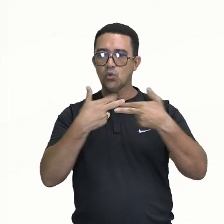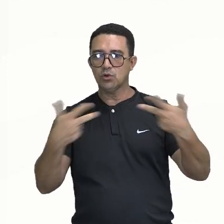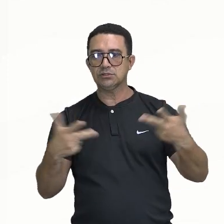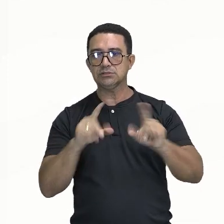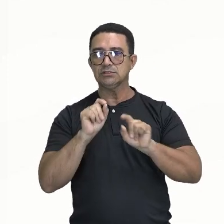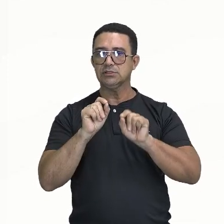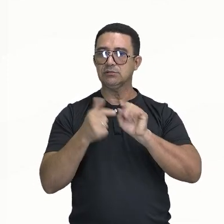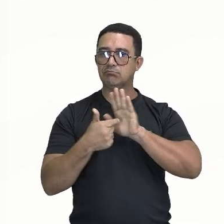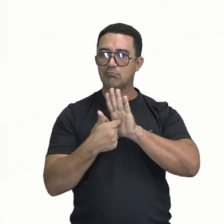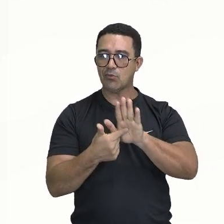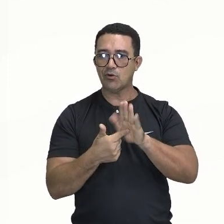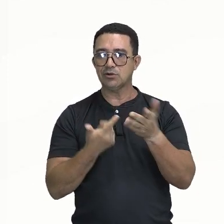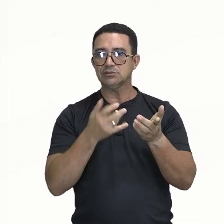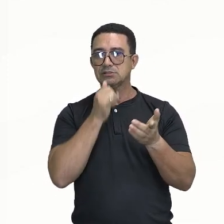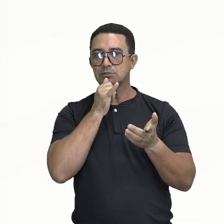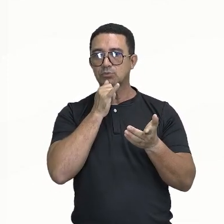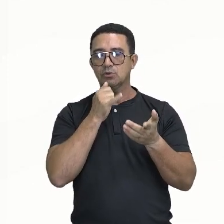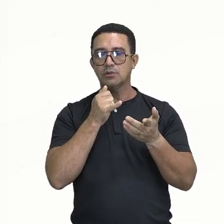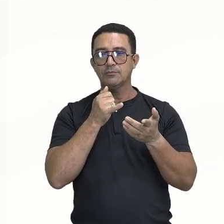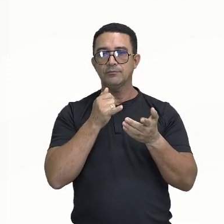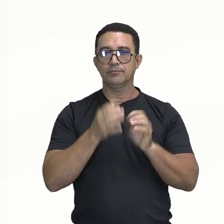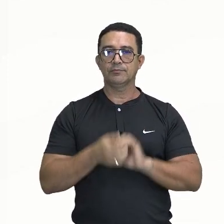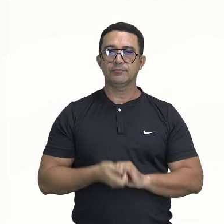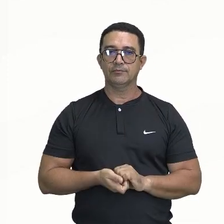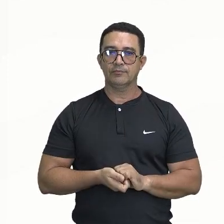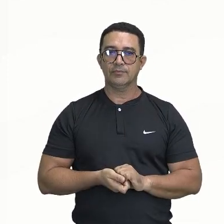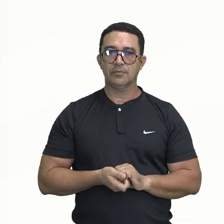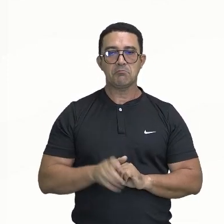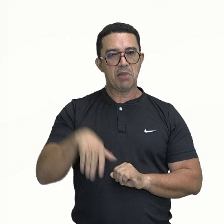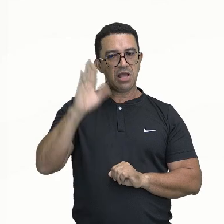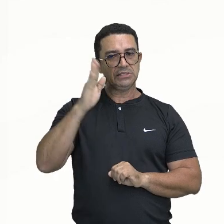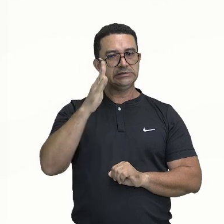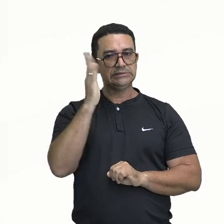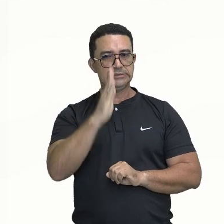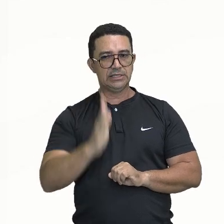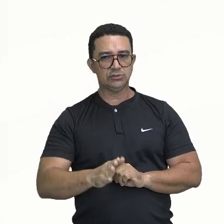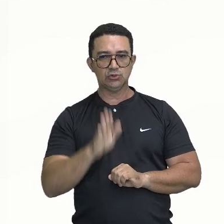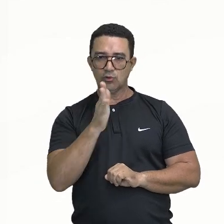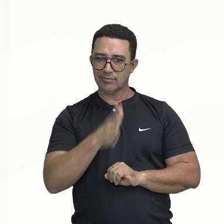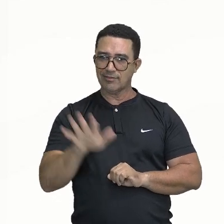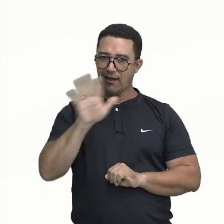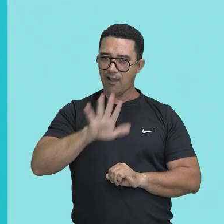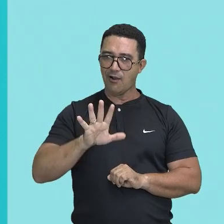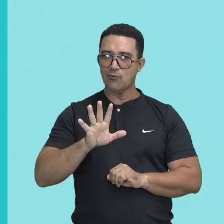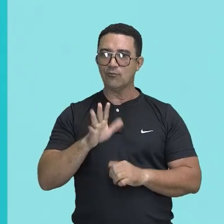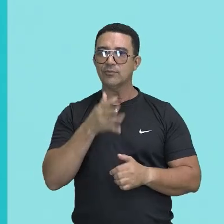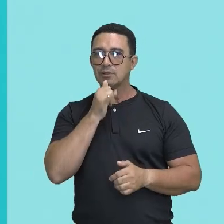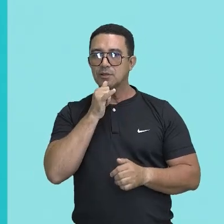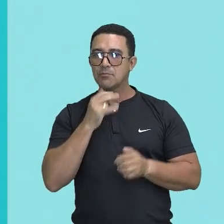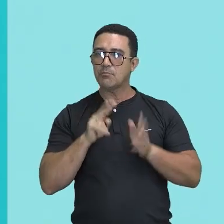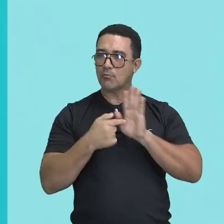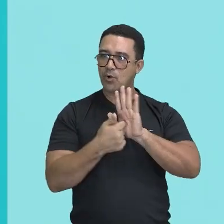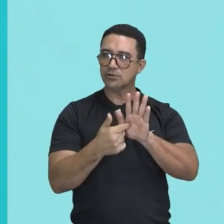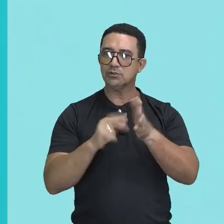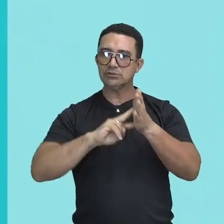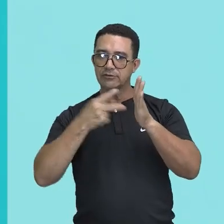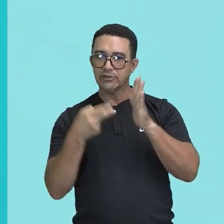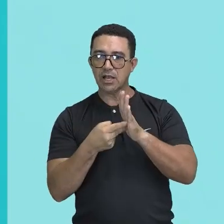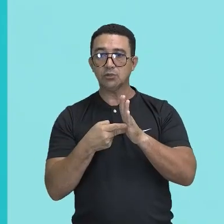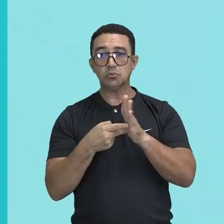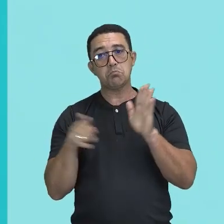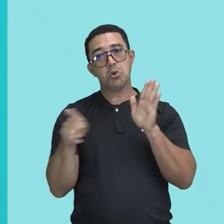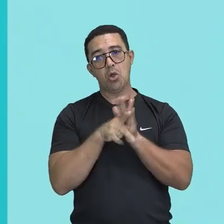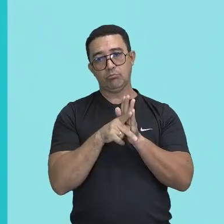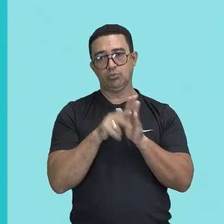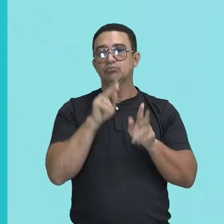represente esse lado mais brasileiro, mais nacional, trazendo todo o significado do nosso